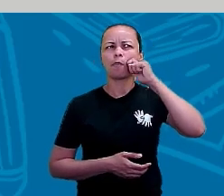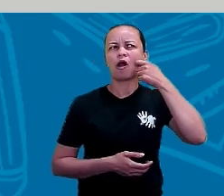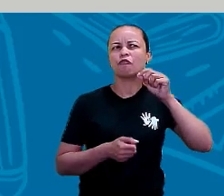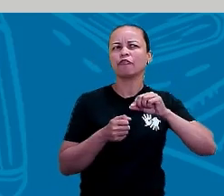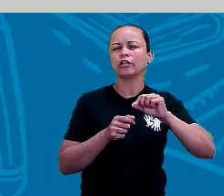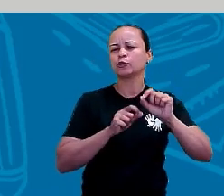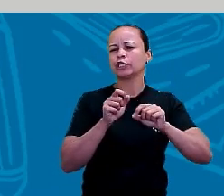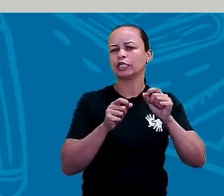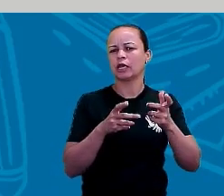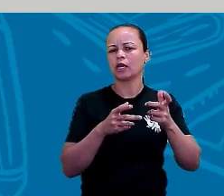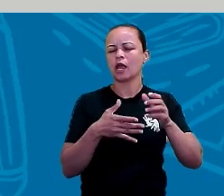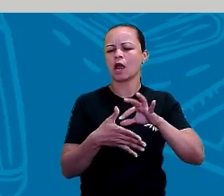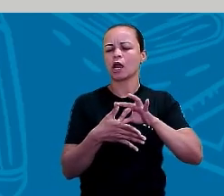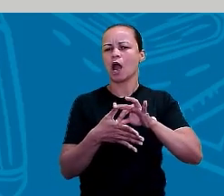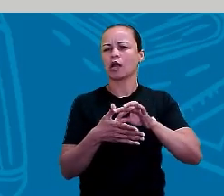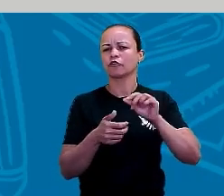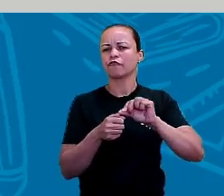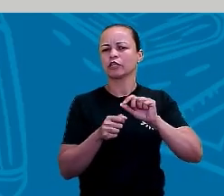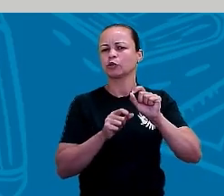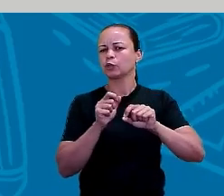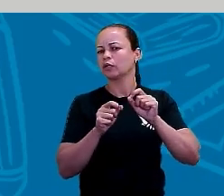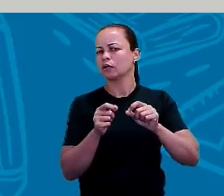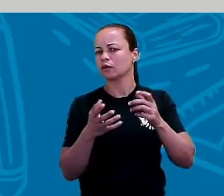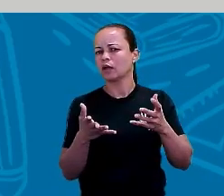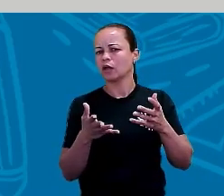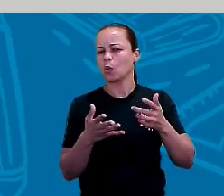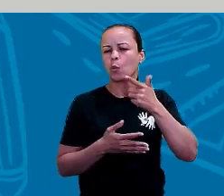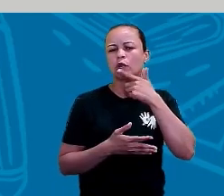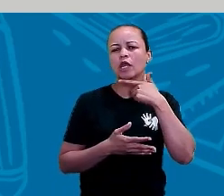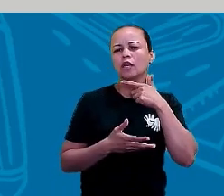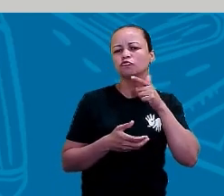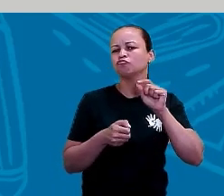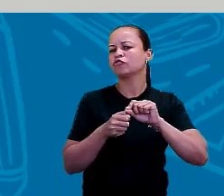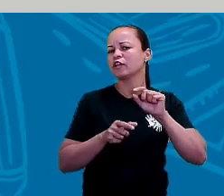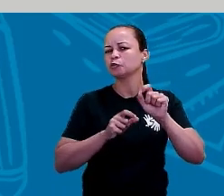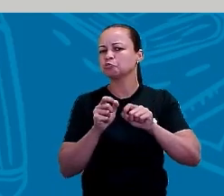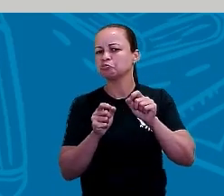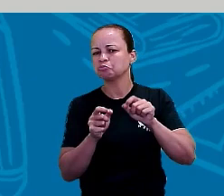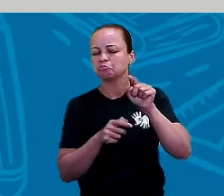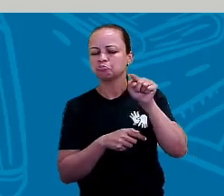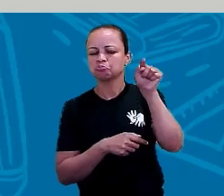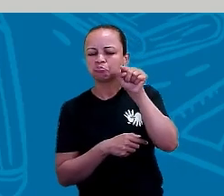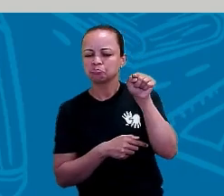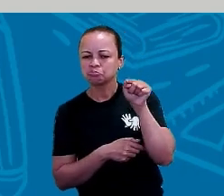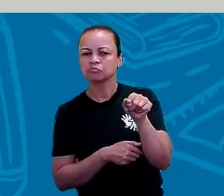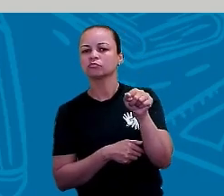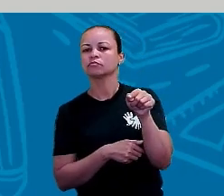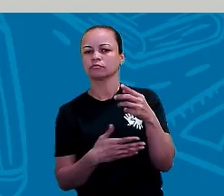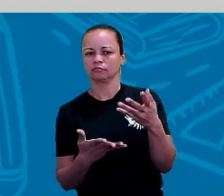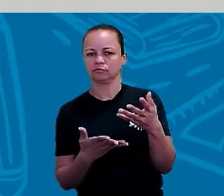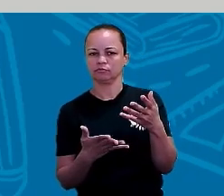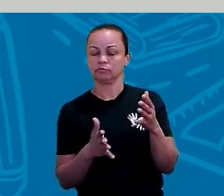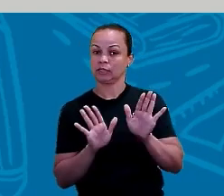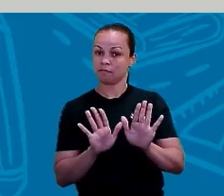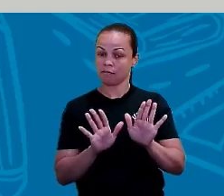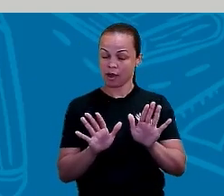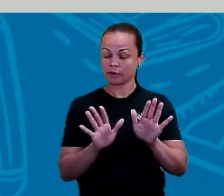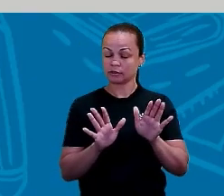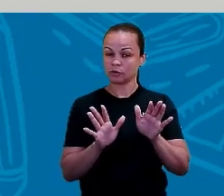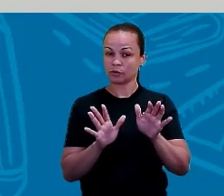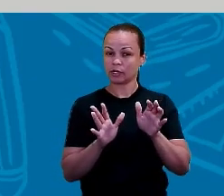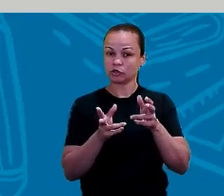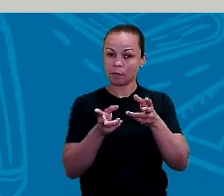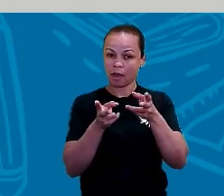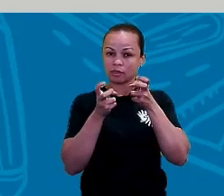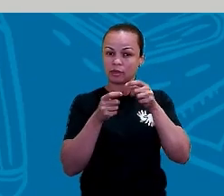feita a carne, do que é feito o queijo, certo? Então, tá aí. Porém, eu quero chamar a atenção para